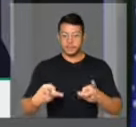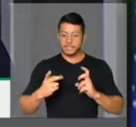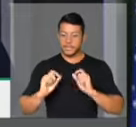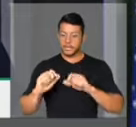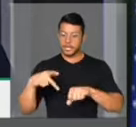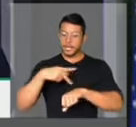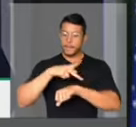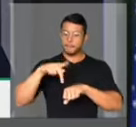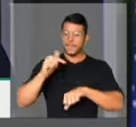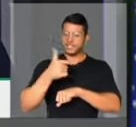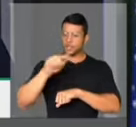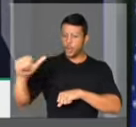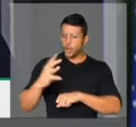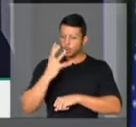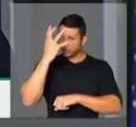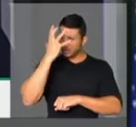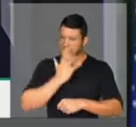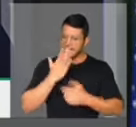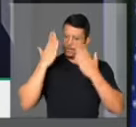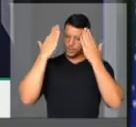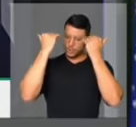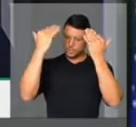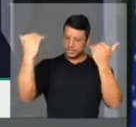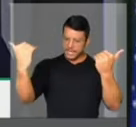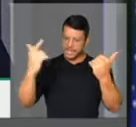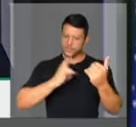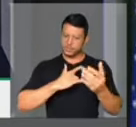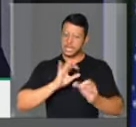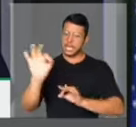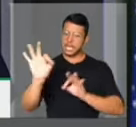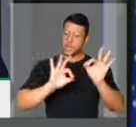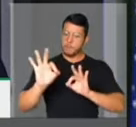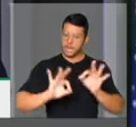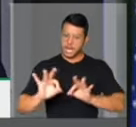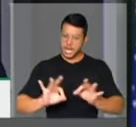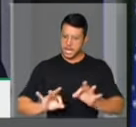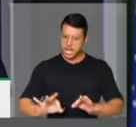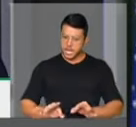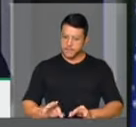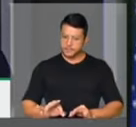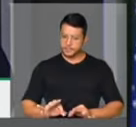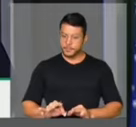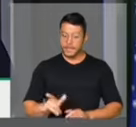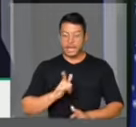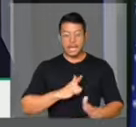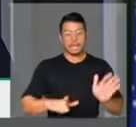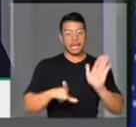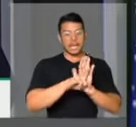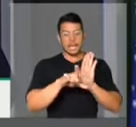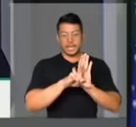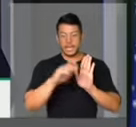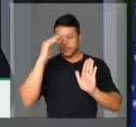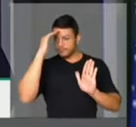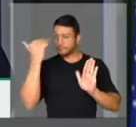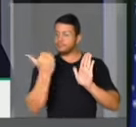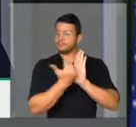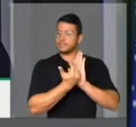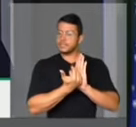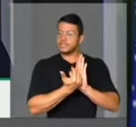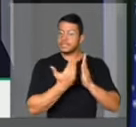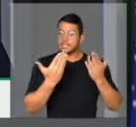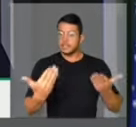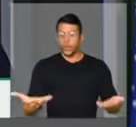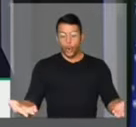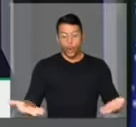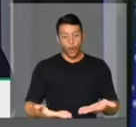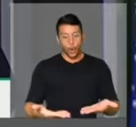sérios e que tem sucesso, tem disciplina, tem ordem, tem respeito, tem lei. É com esse sentimento que